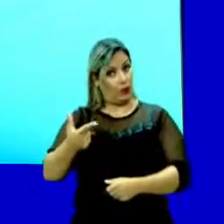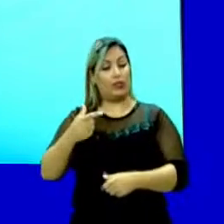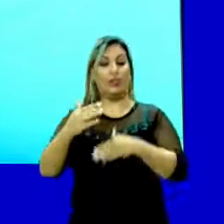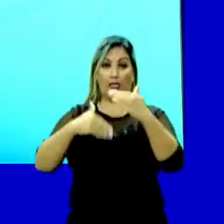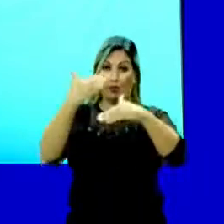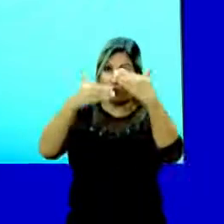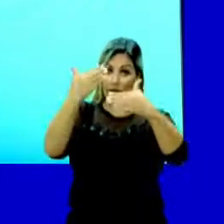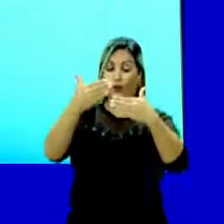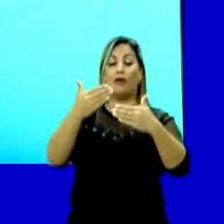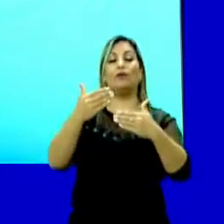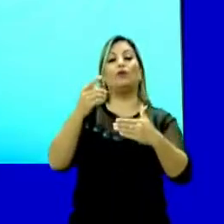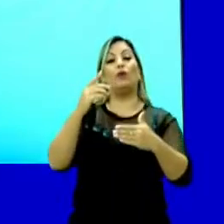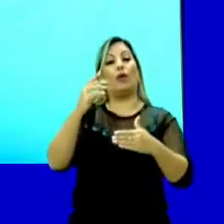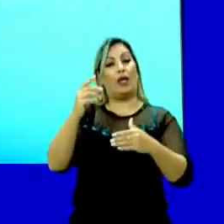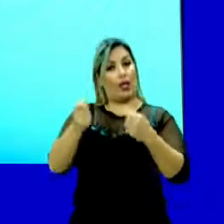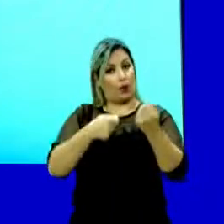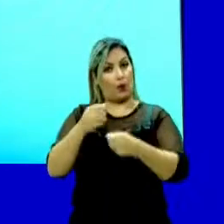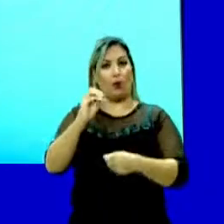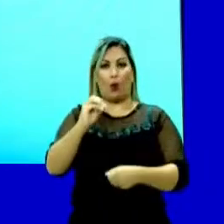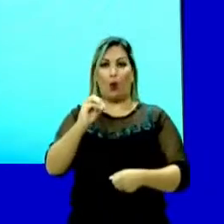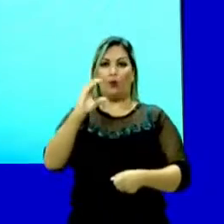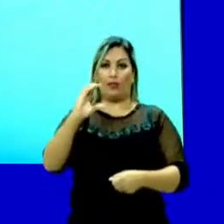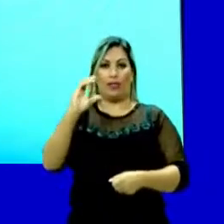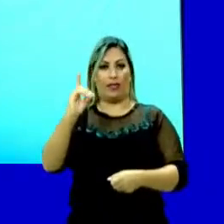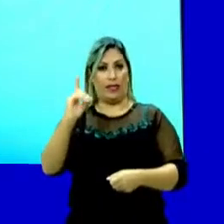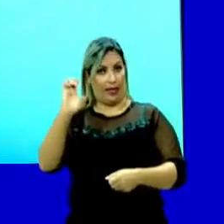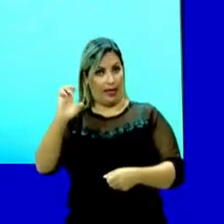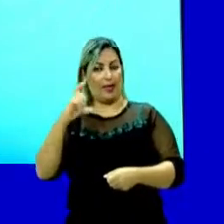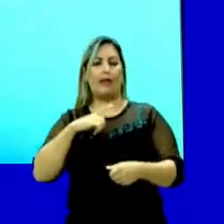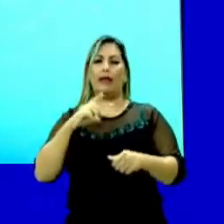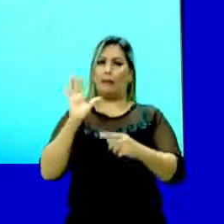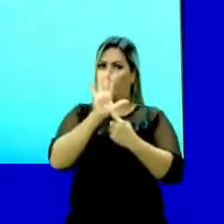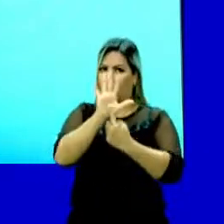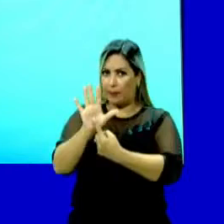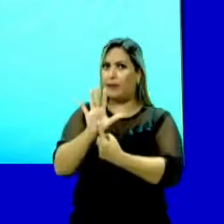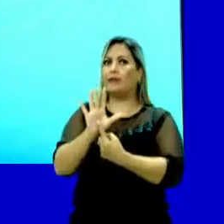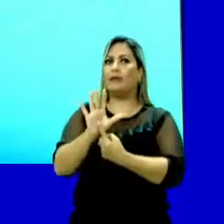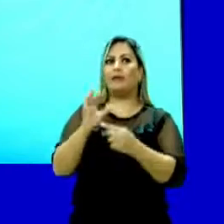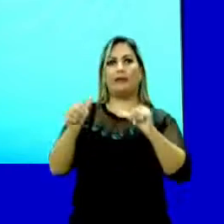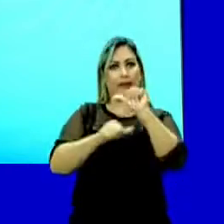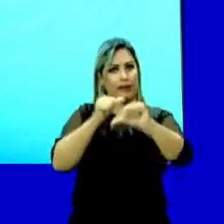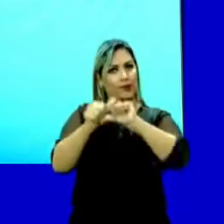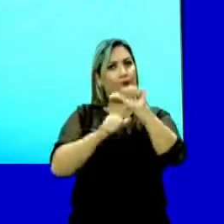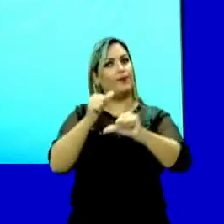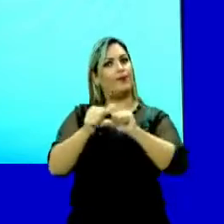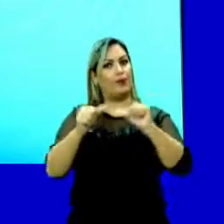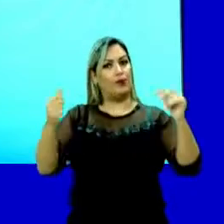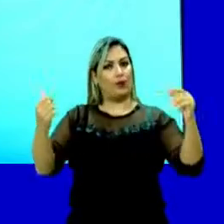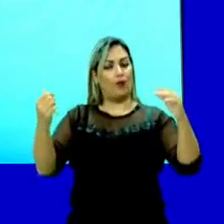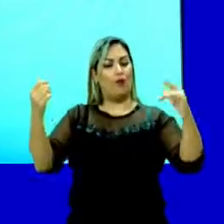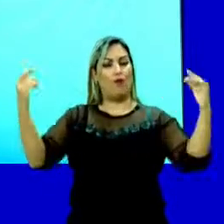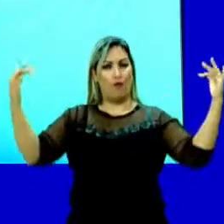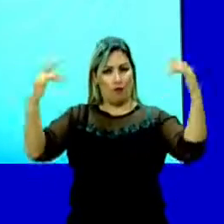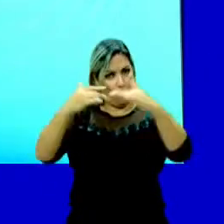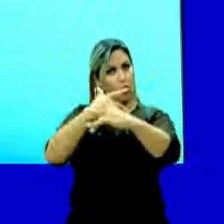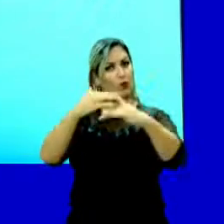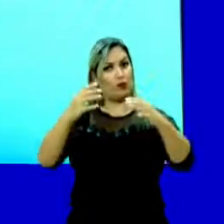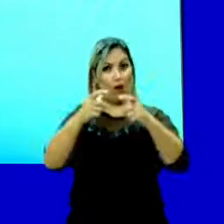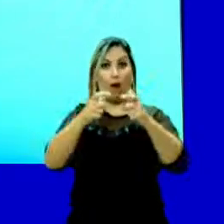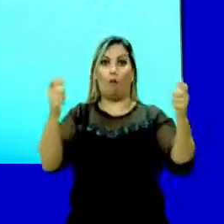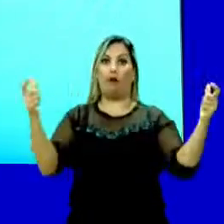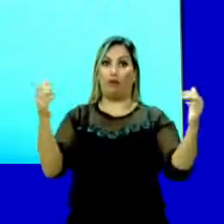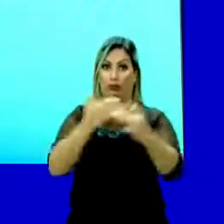Econômico, a OCDE, revela transformações na origem dos fluxos migratórios. Observa-se aumento